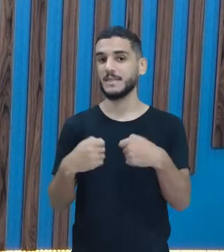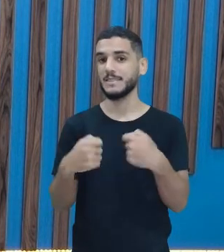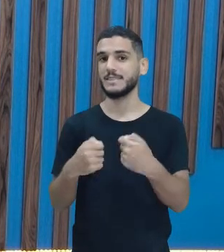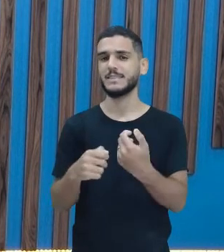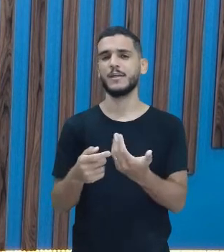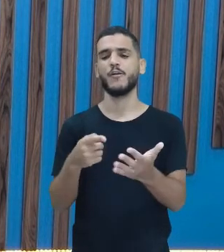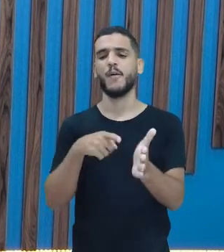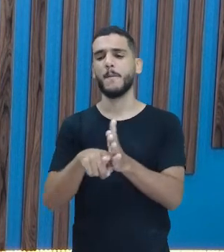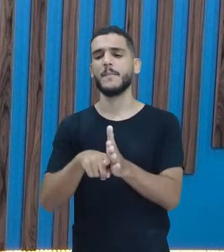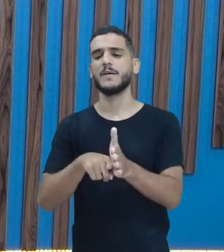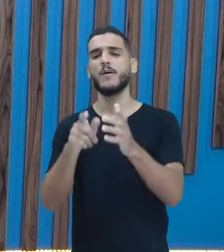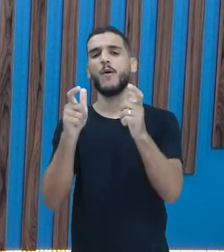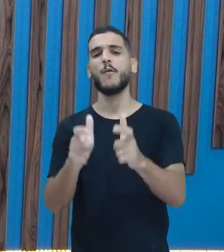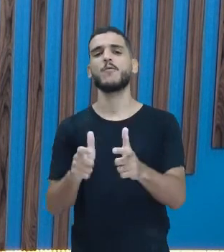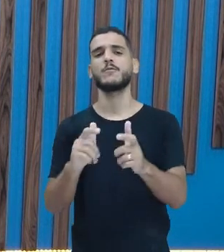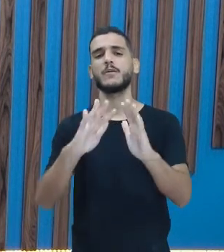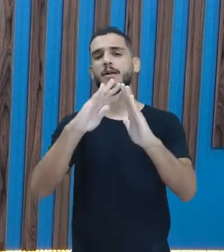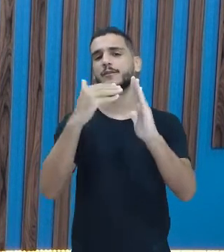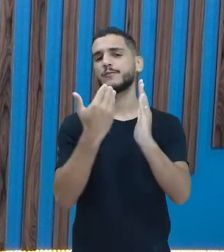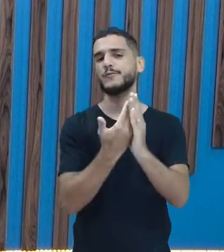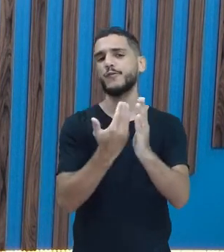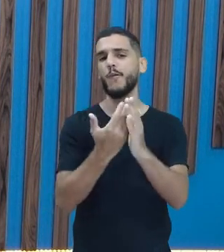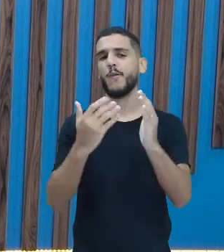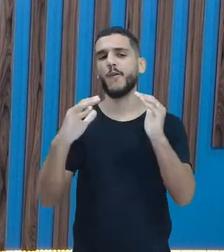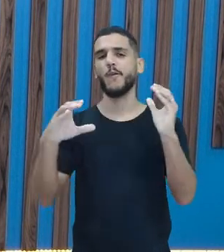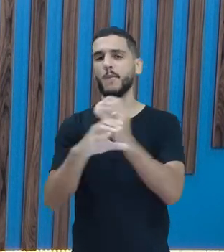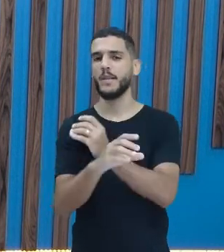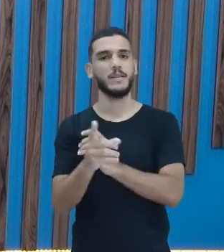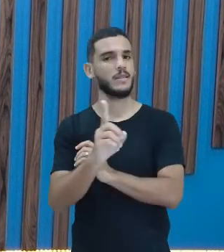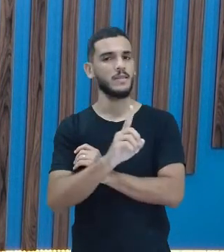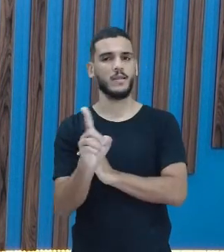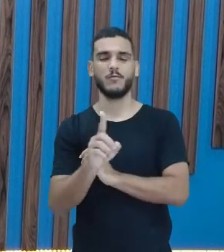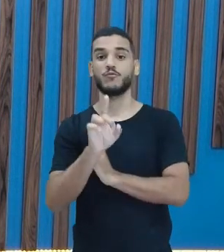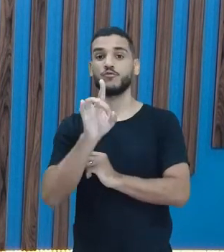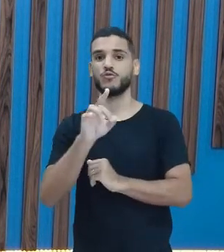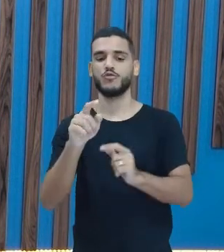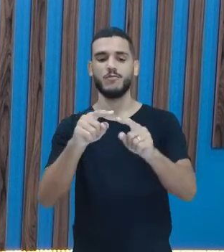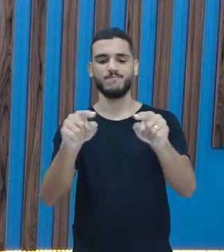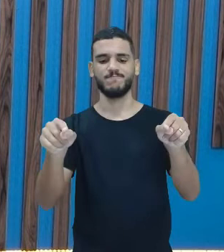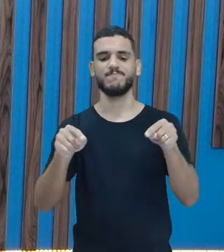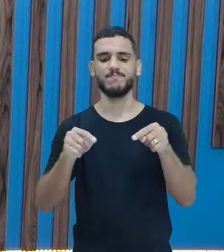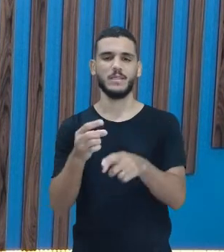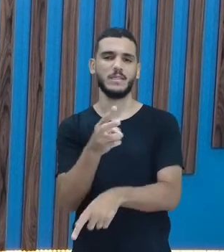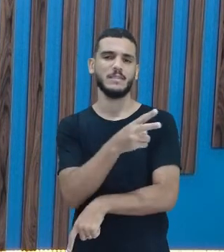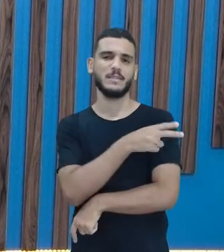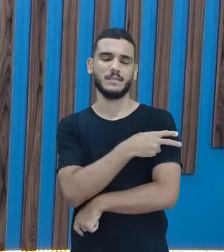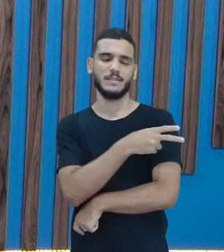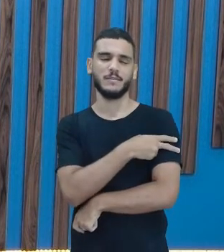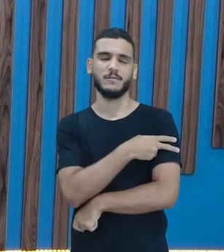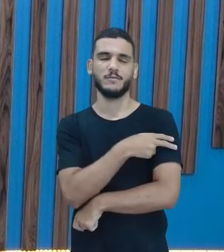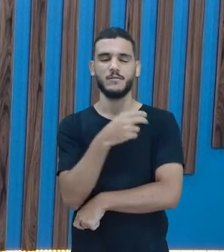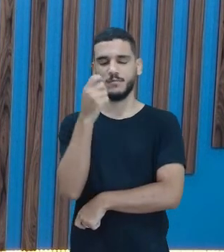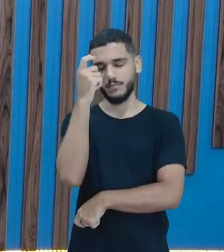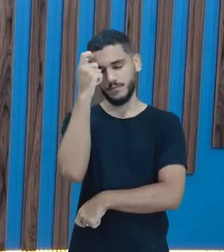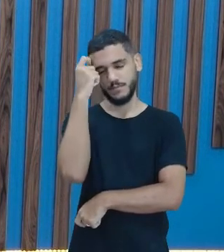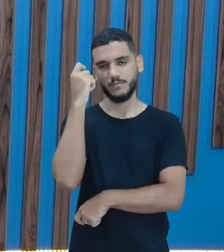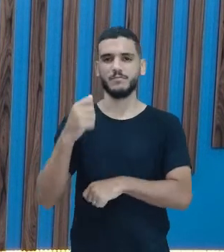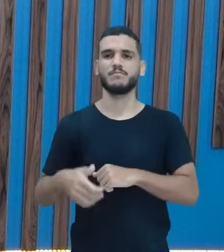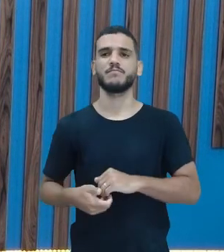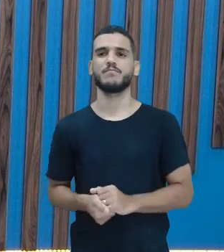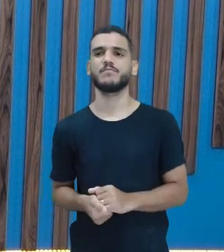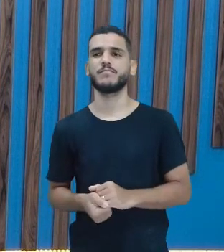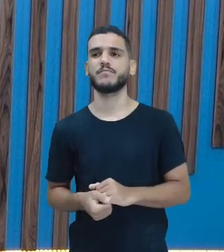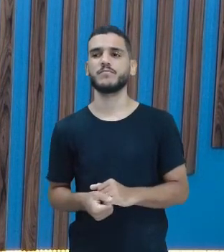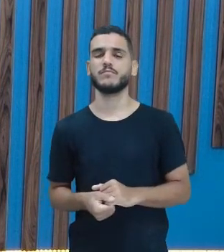onde foi que eu tirei. Foi da escola toda? Aí seria o nome da escola toda. Como a minha pesquisa se baseou pela turminha do 2º